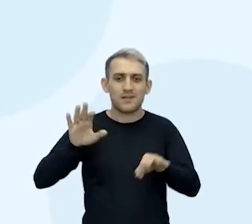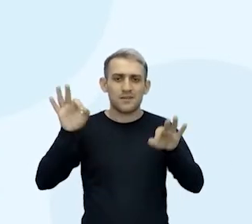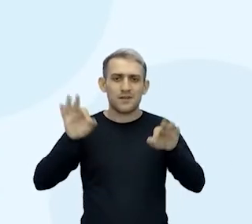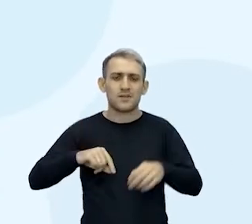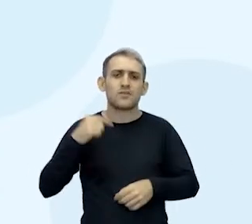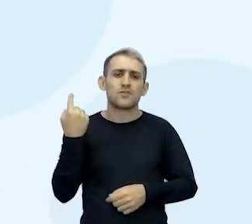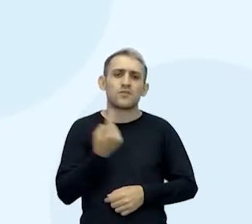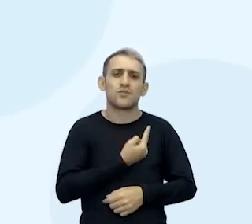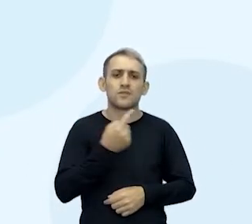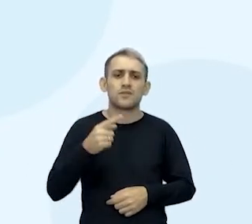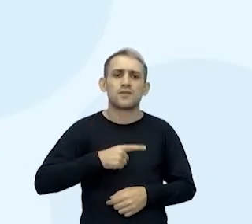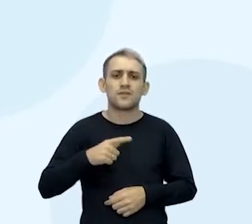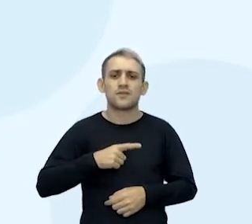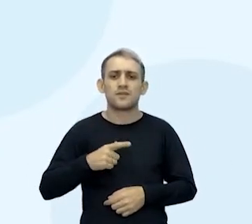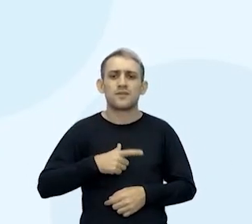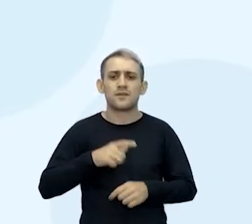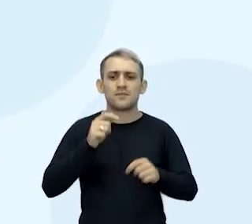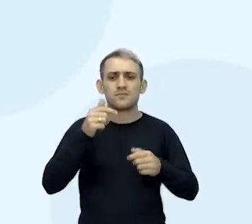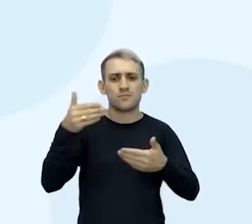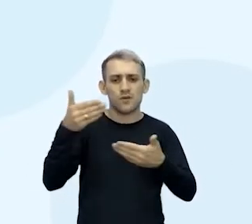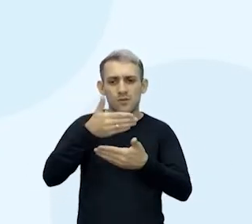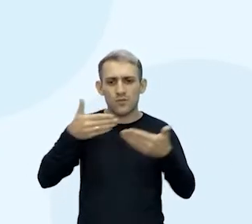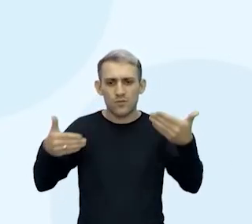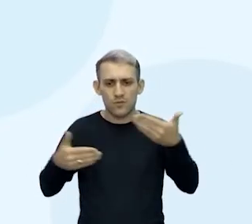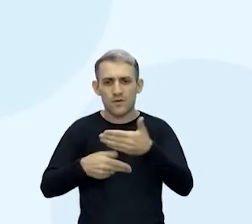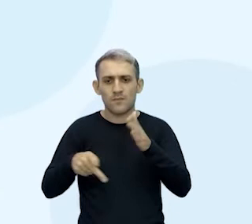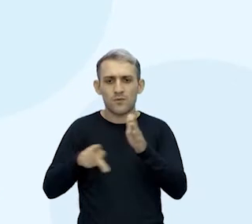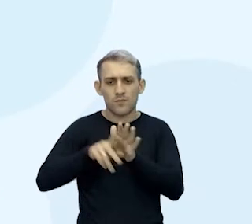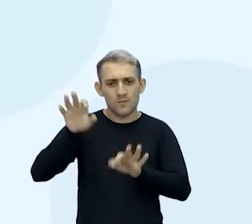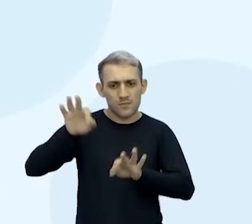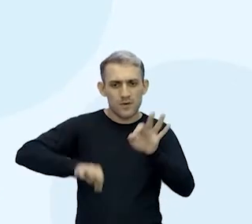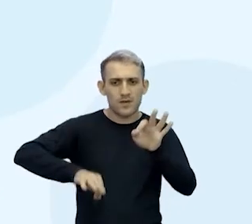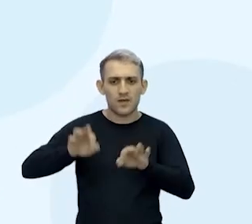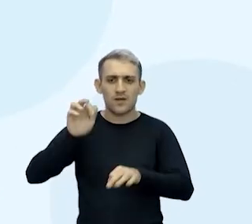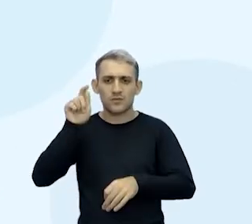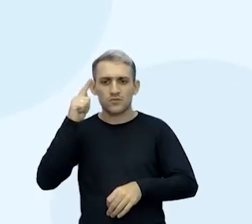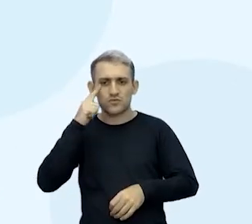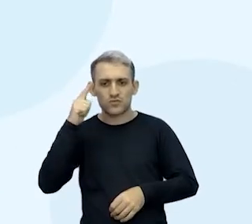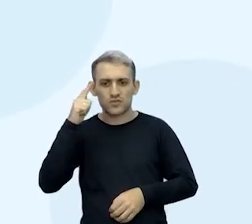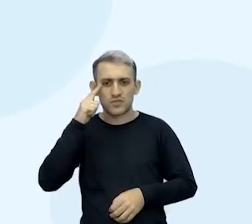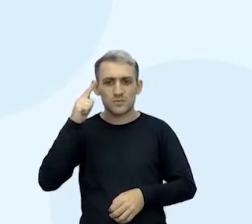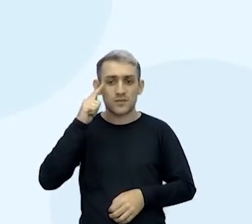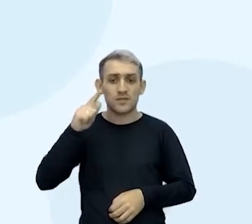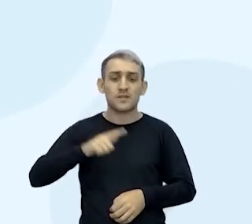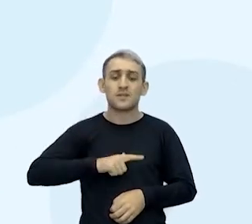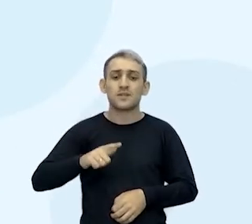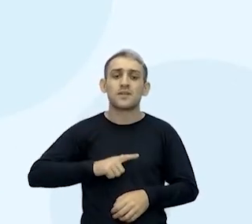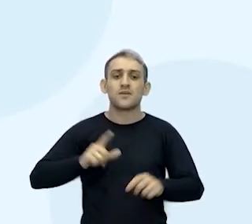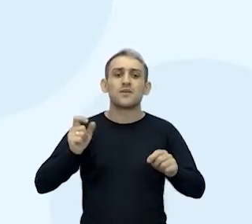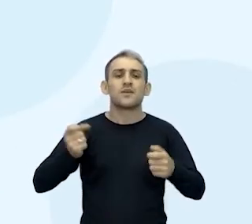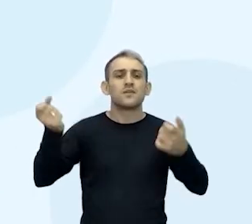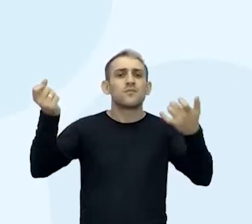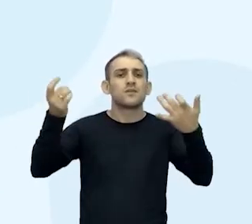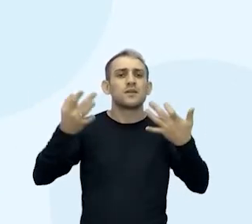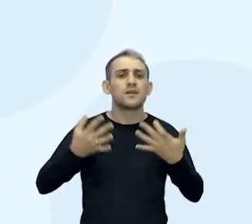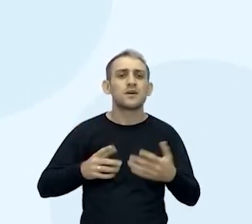a gente tem aí um slide preparado pelo professor Giba, tá certo? Onde está aí dando definição da equação